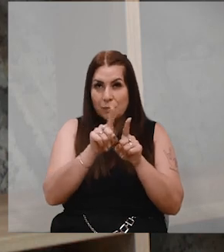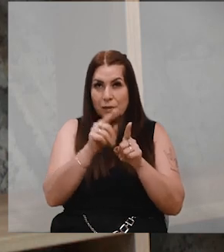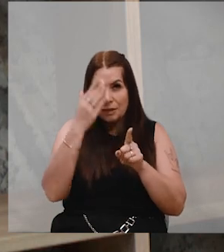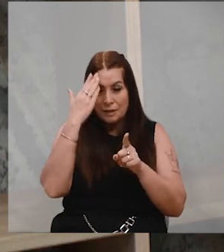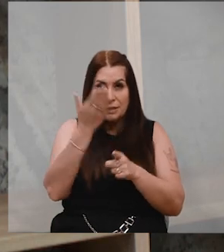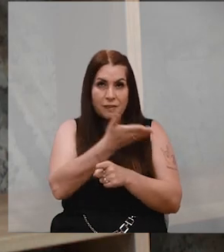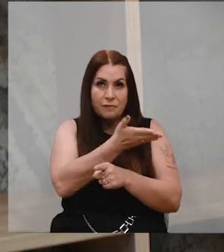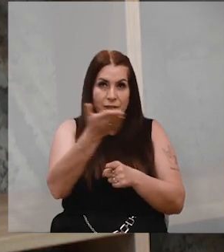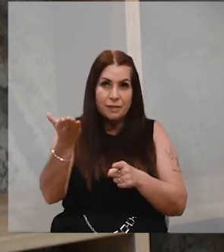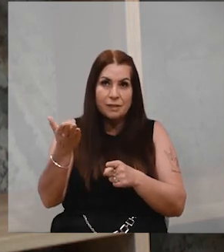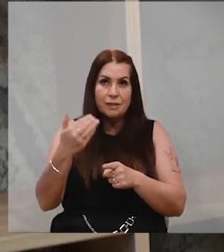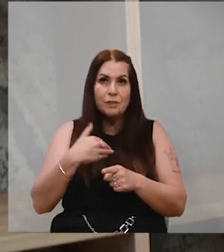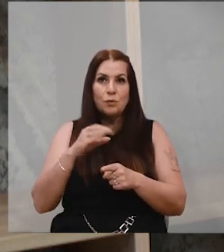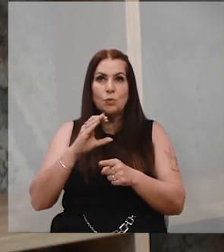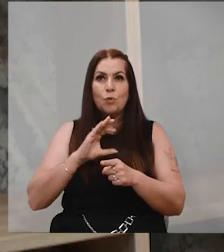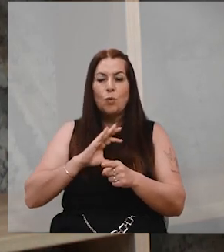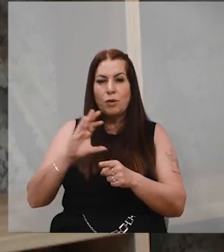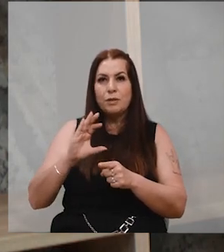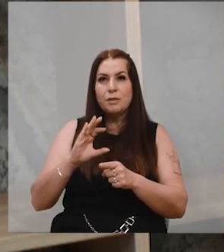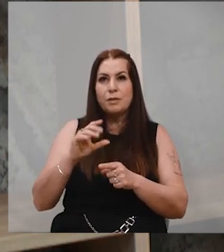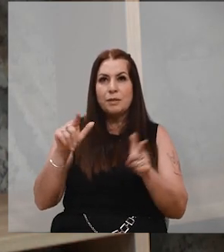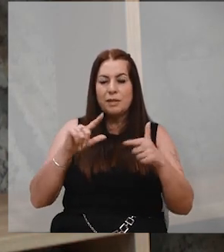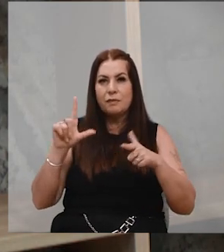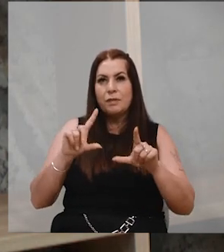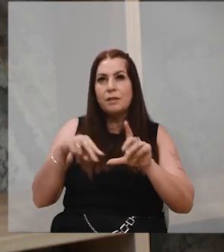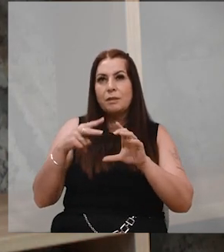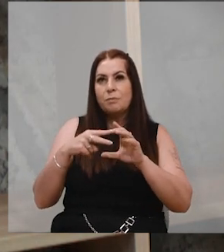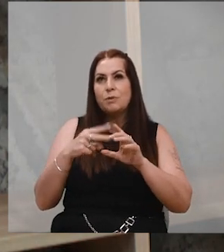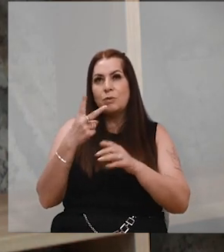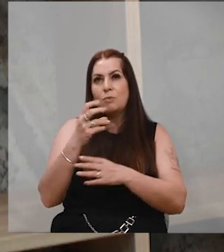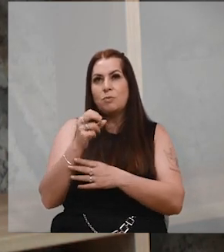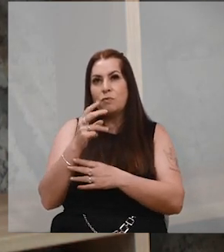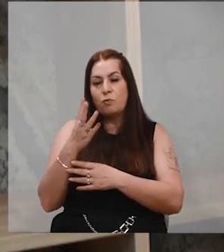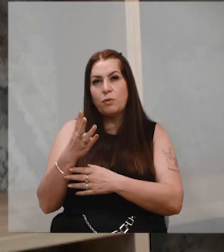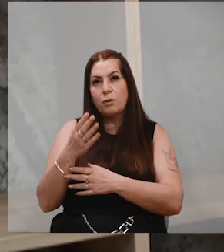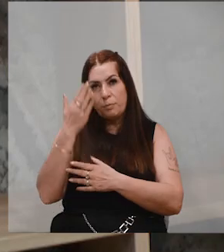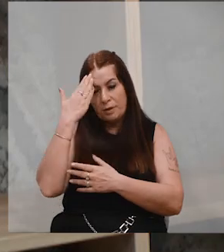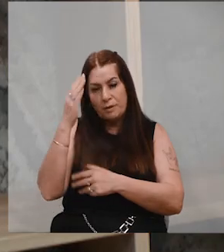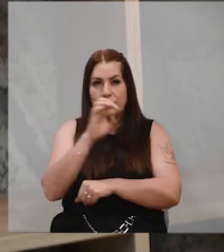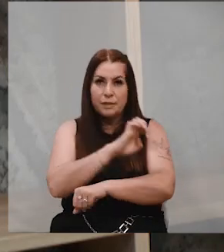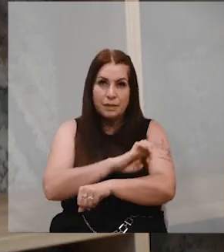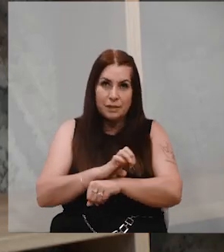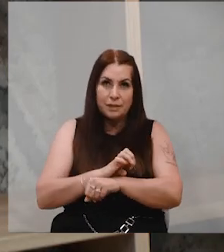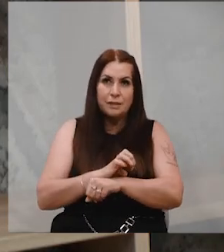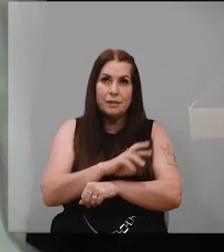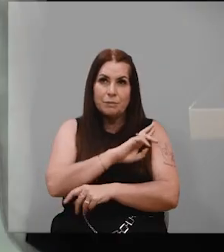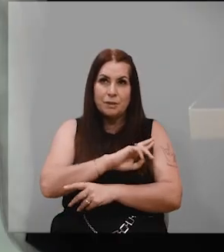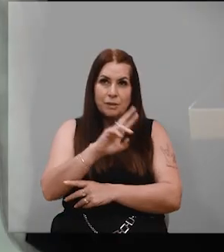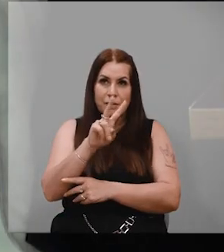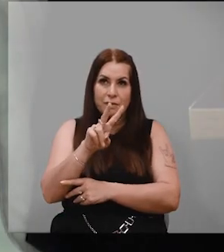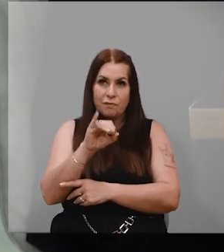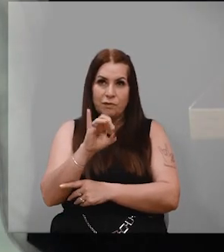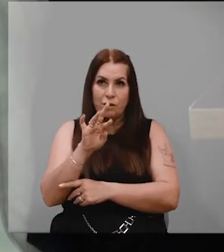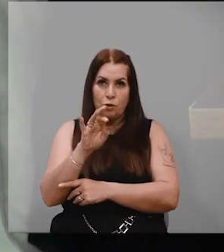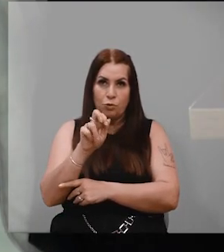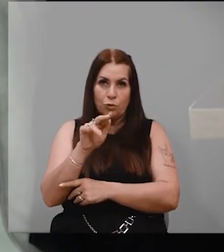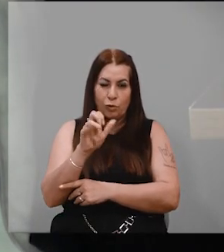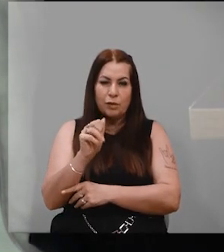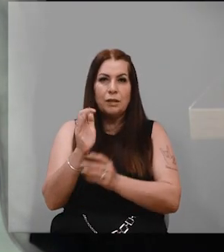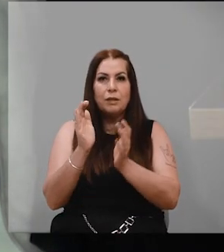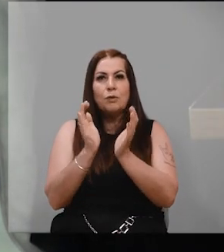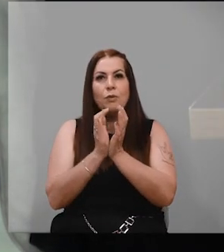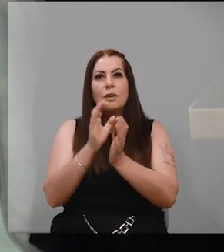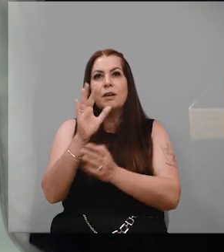você. Quero agradecer a vocês, né? Eu que coordenei a TV Câmara nesse ano de 2024. Muito obrigada aos estagiários, hoje representado pela Vitória,